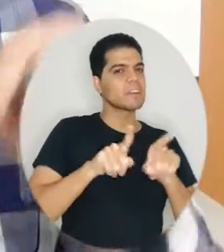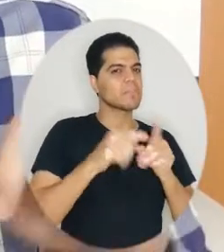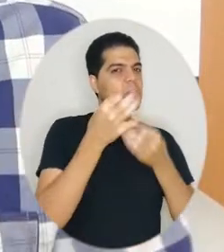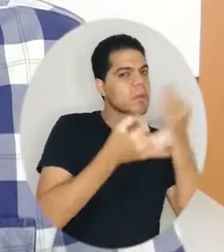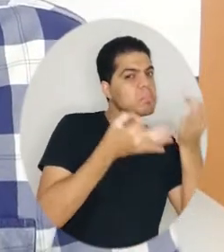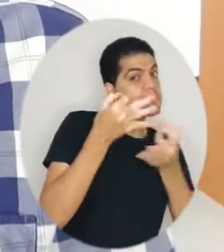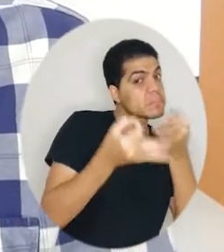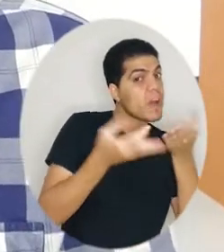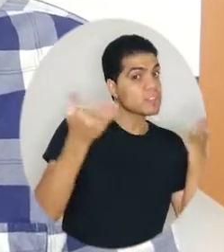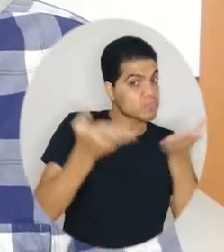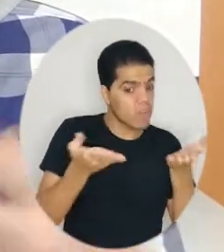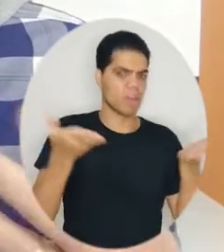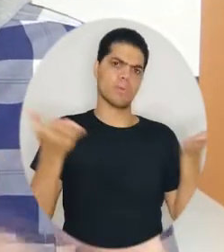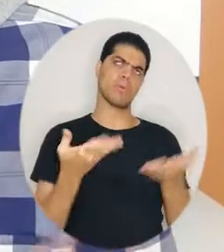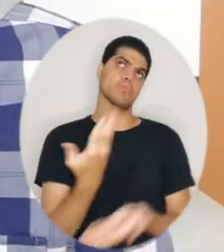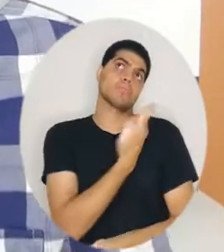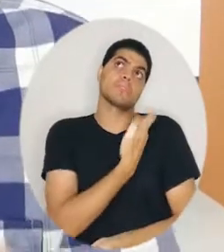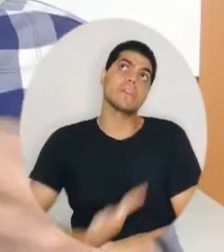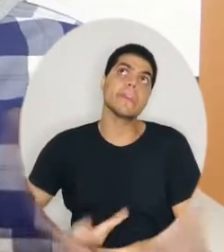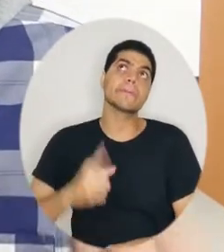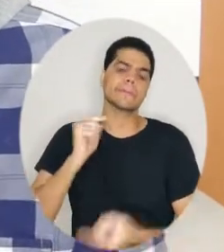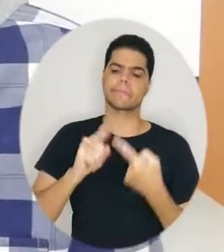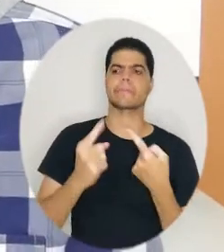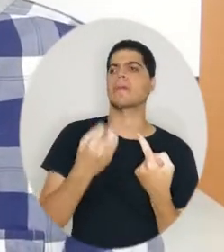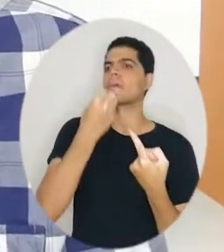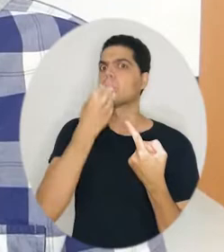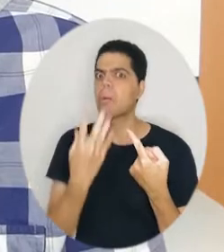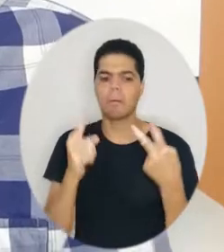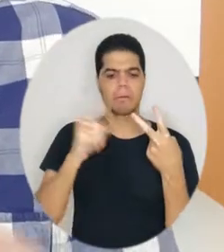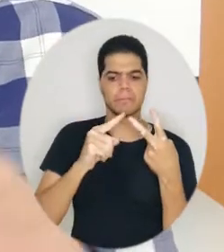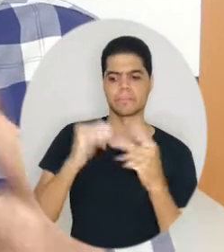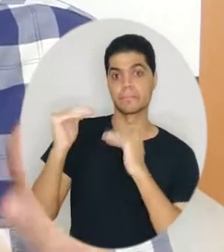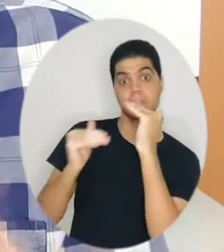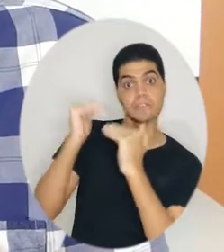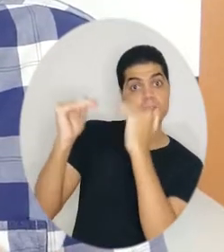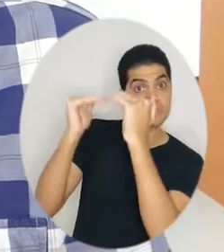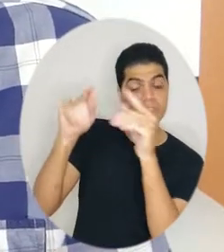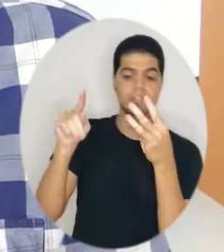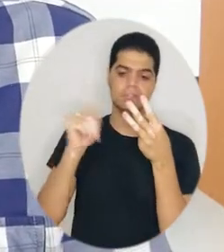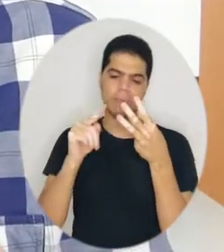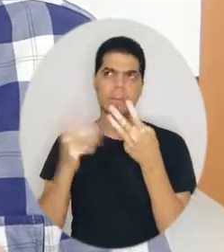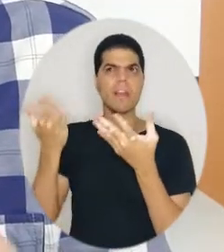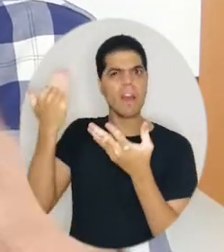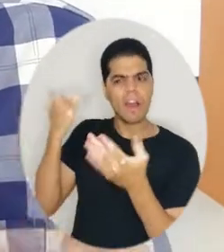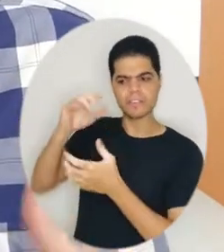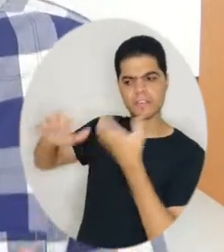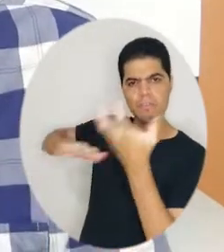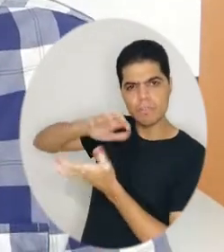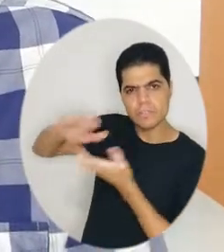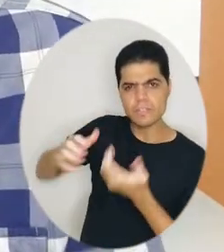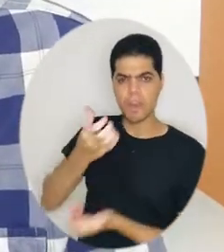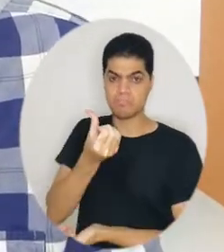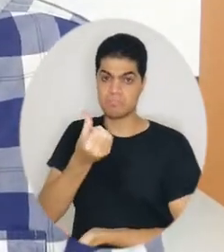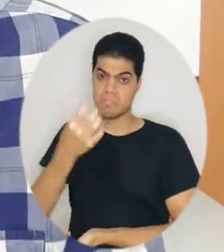sobre o atual governo brasileiro de como ele era bom de como ele estava progredindo da revolução de 64 ou de